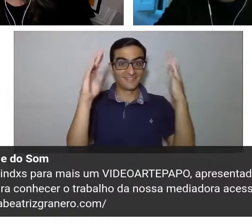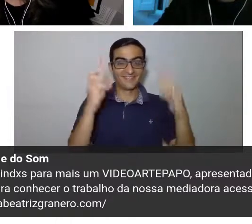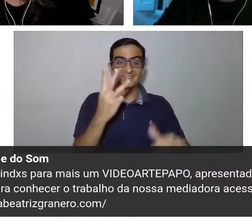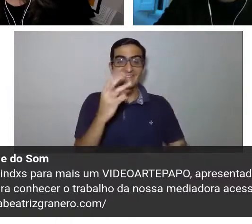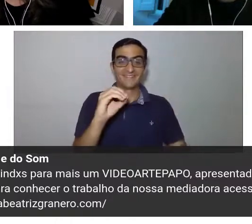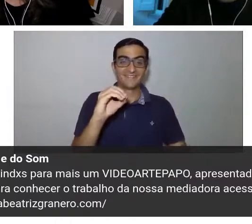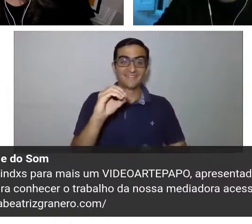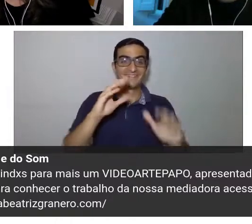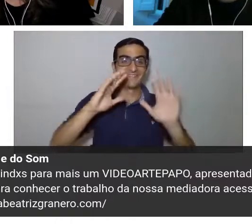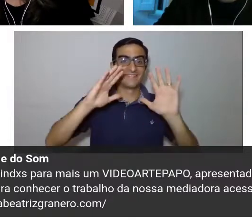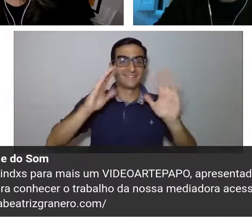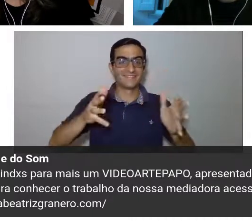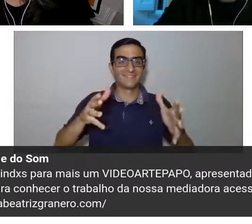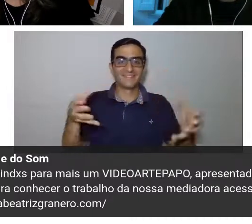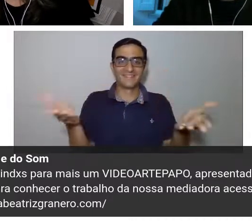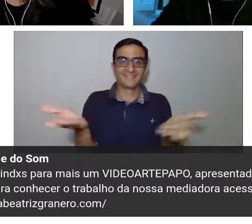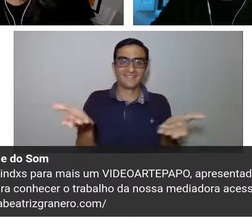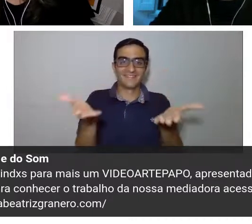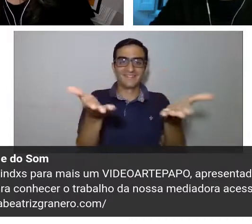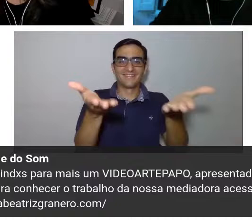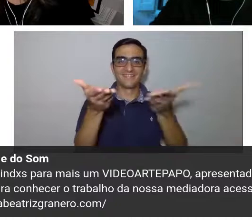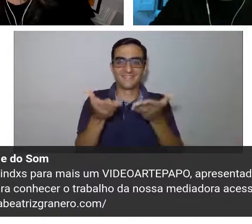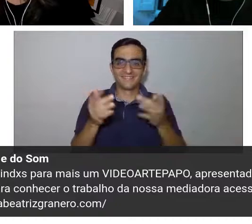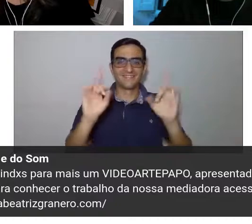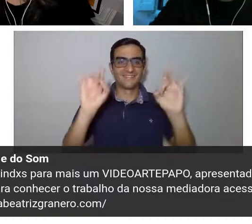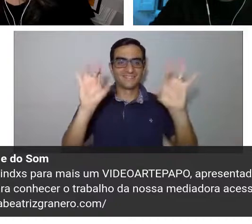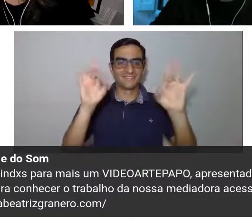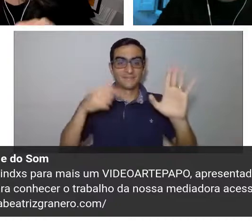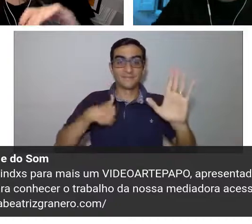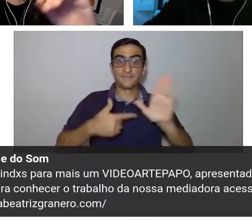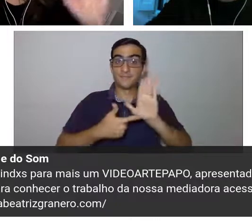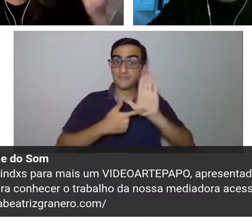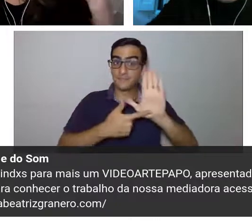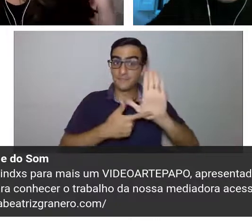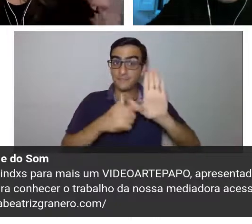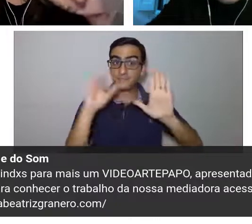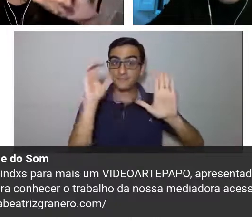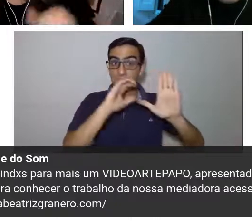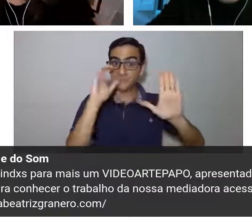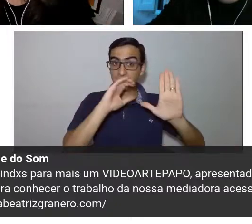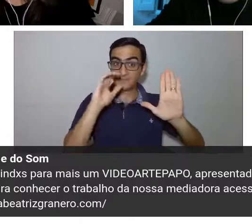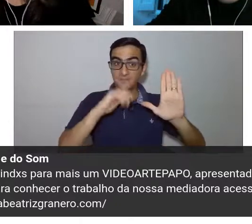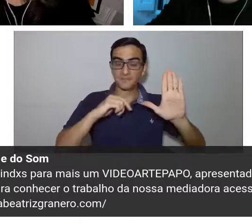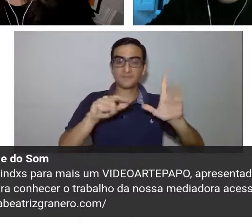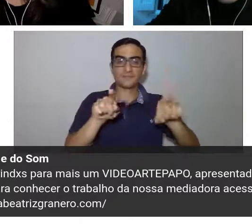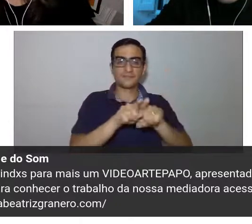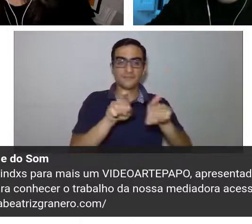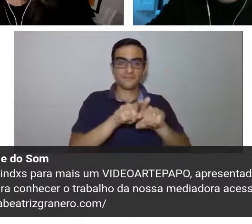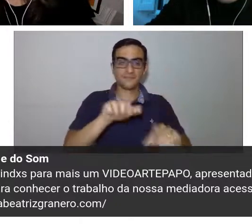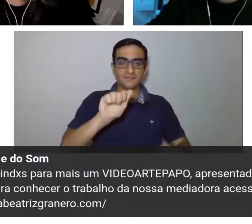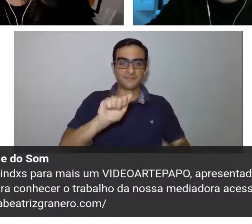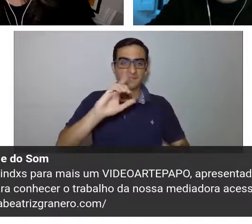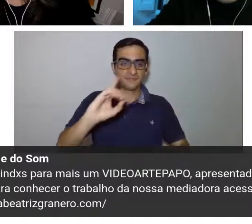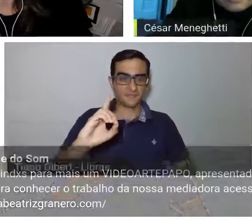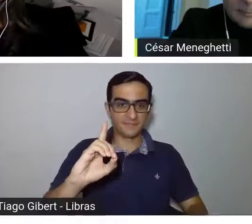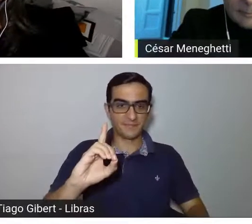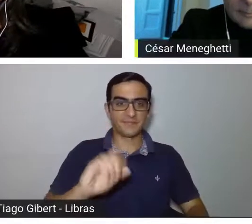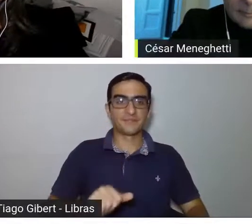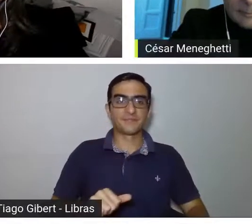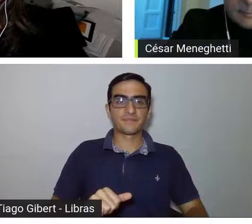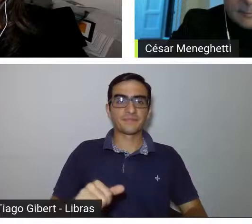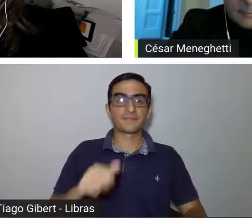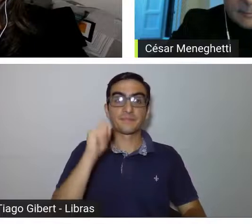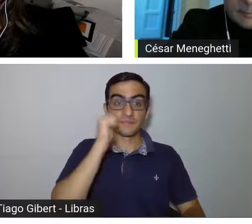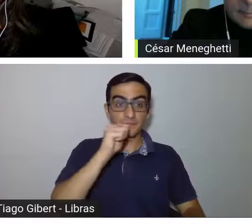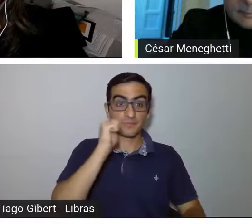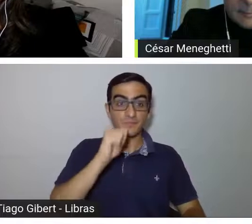Papo com um convidado especial. Vou me apresentar rapidamente, vou me descrever. Na verdade, eu sou uma